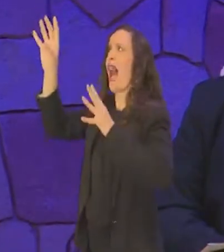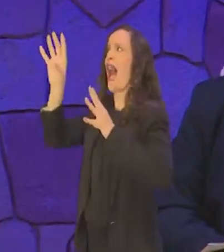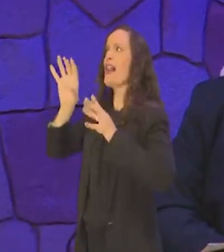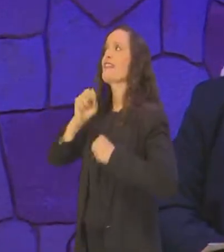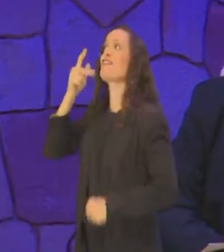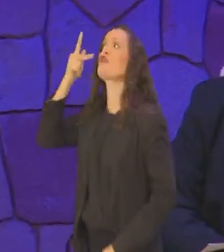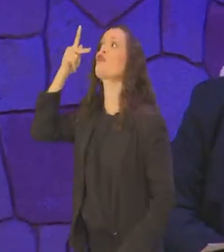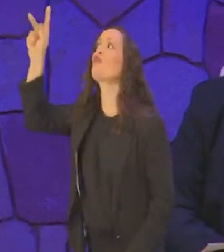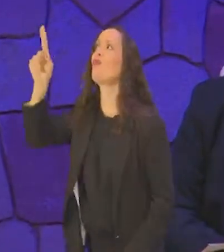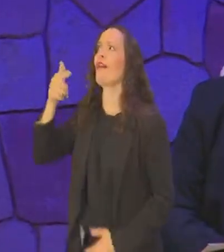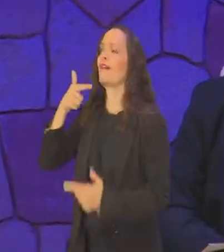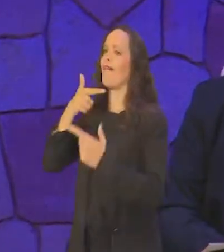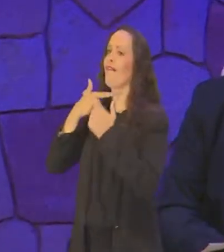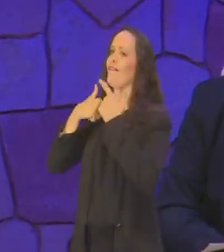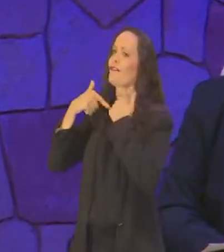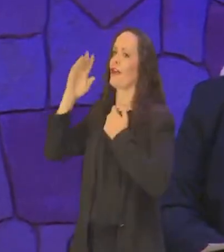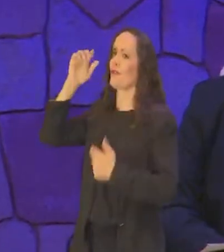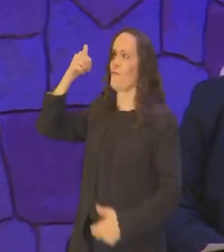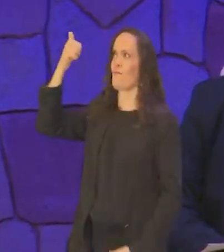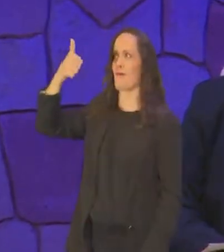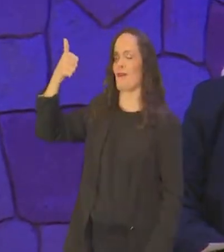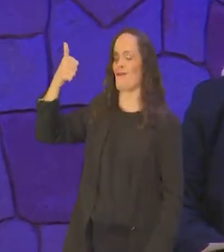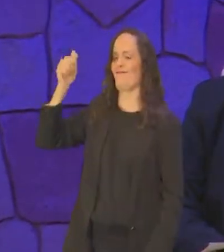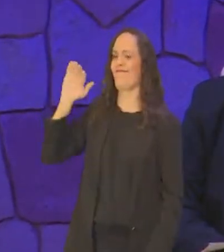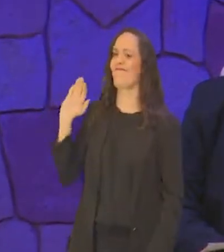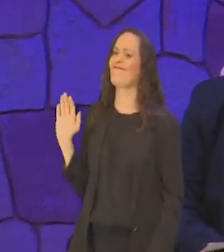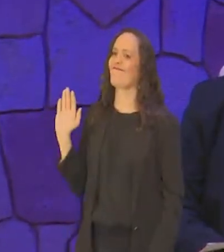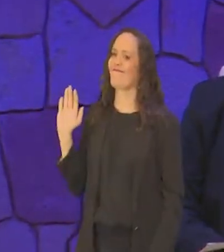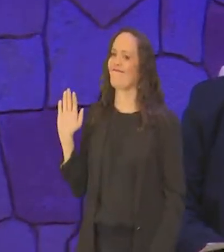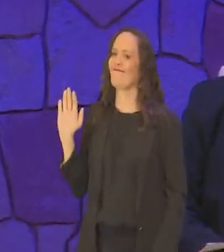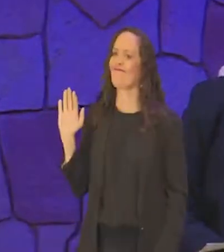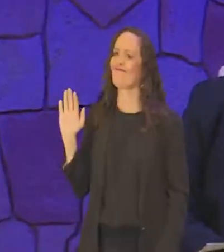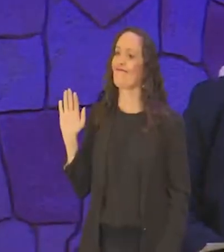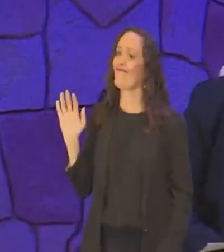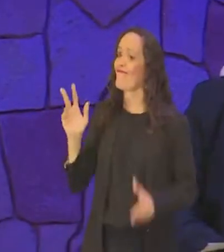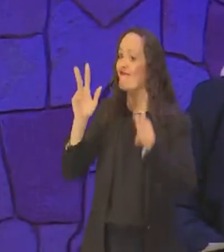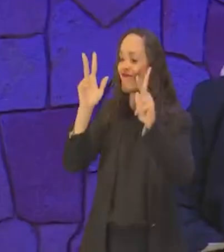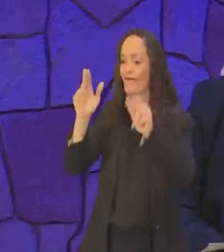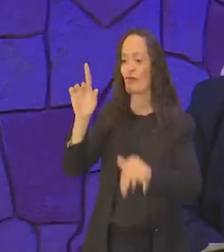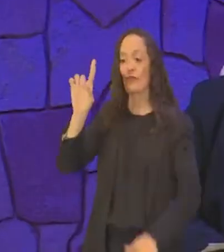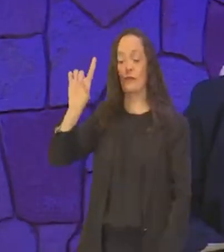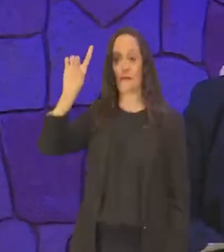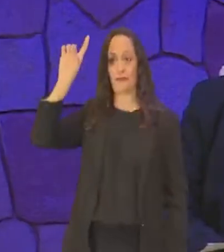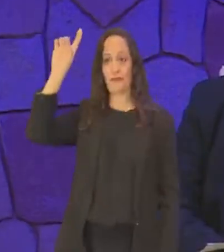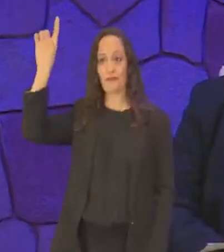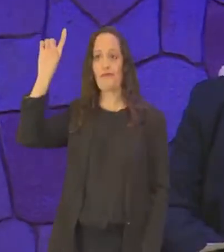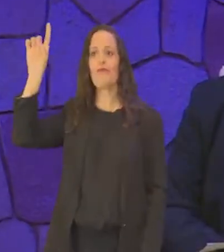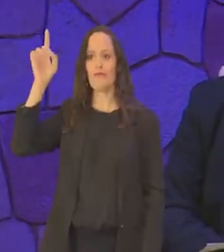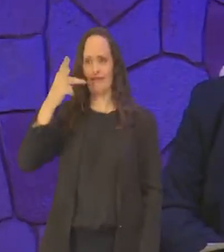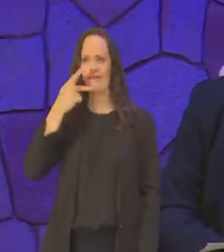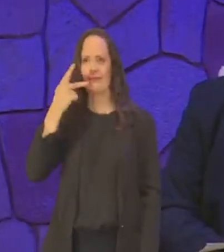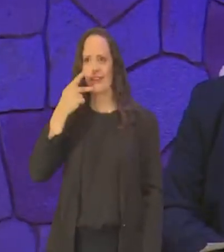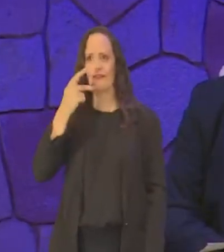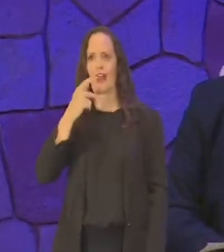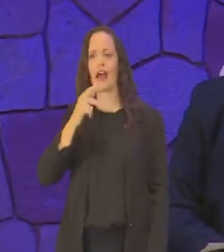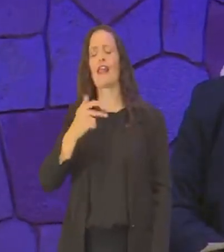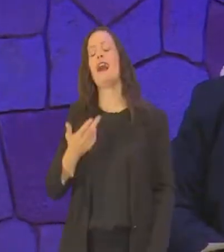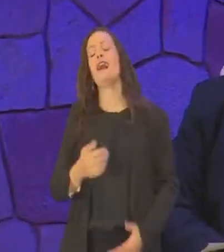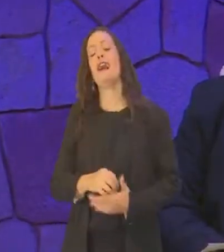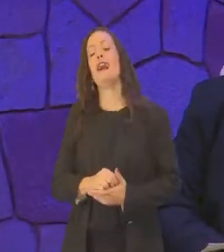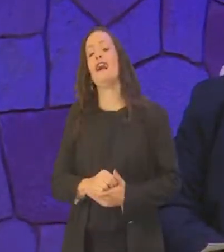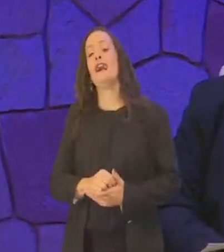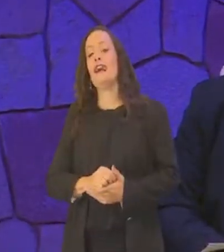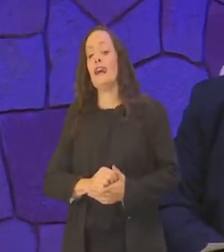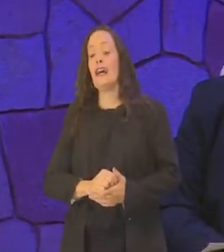planos de Deus. Como diz o Senhor ao apóstolo Paulo, duro é recalcitrar contra